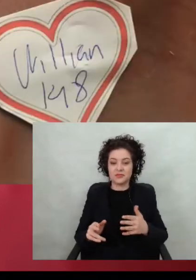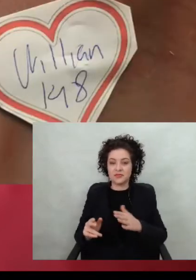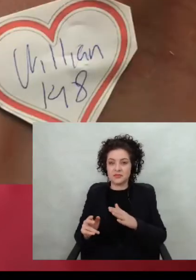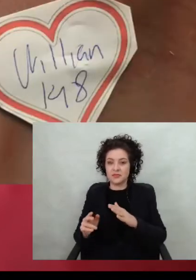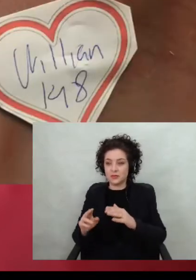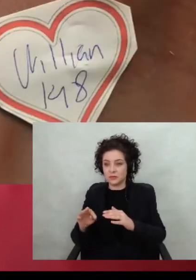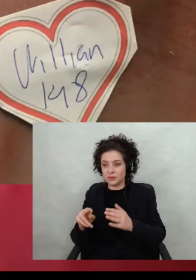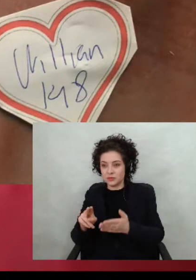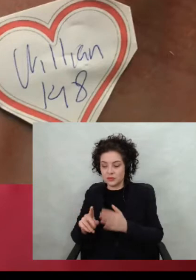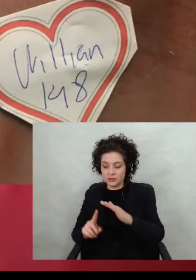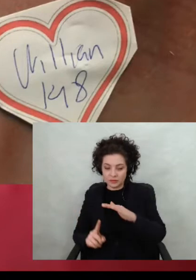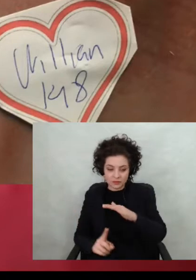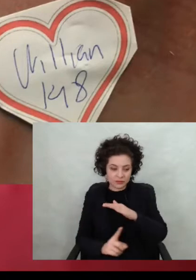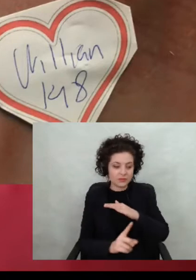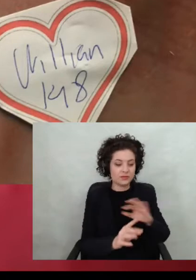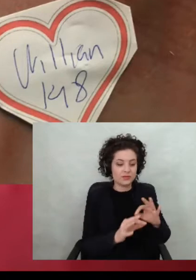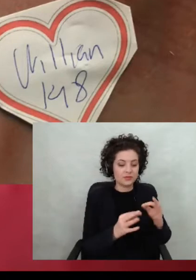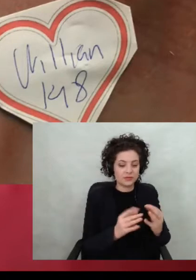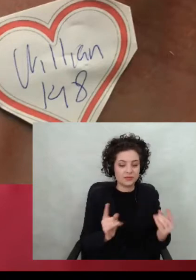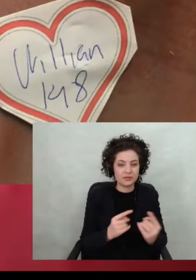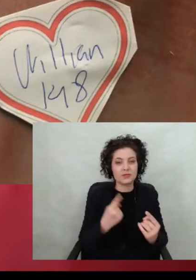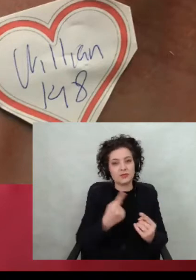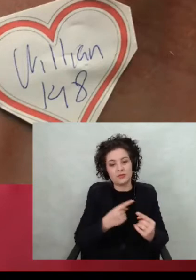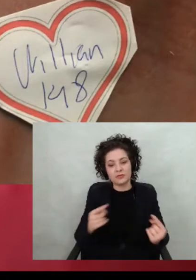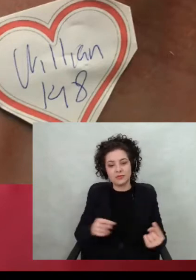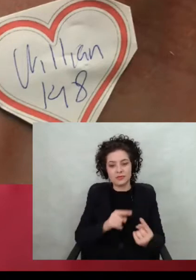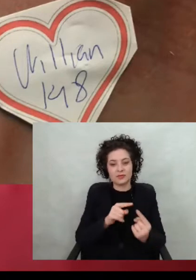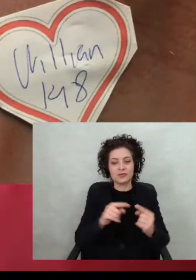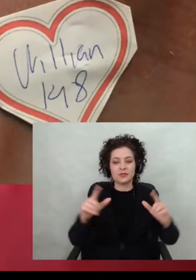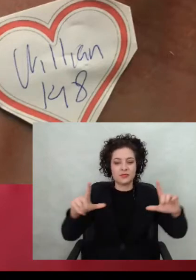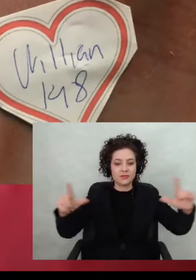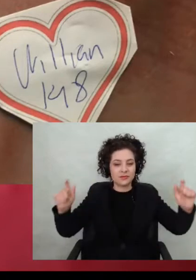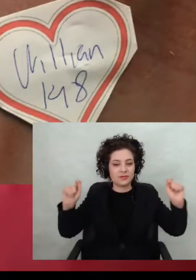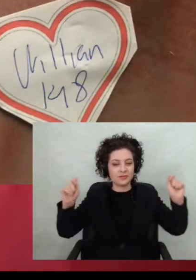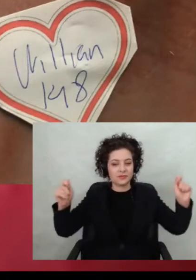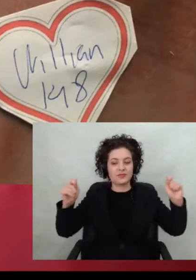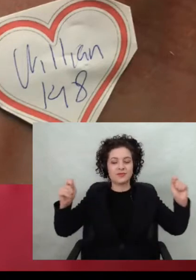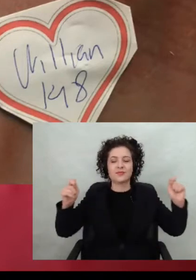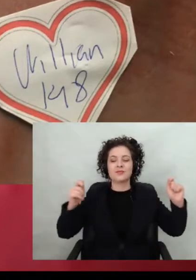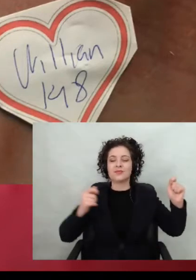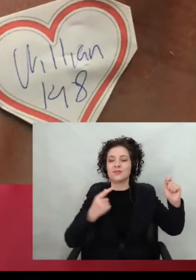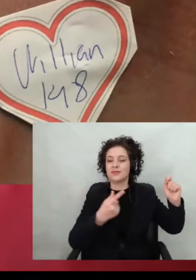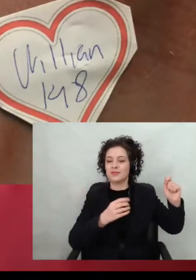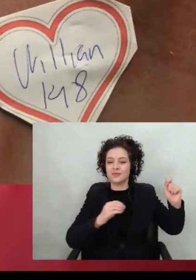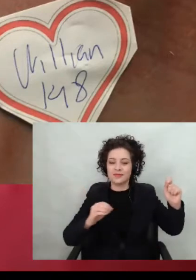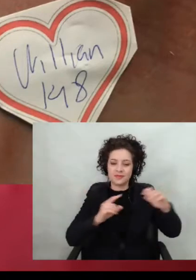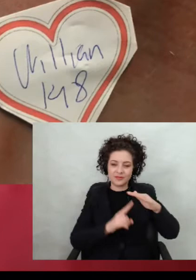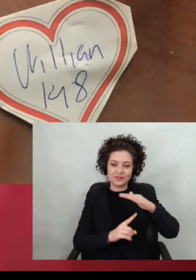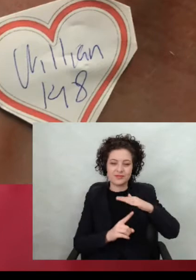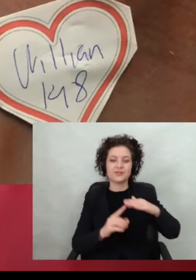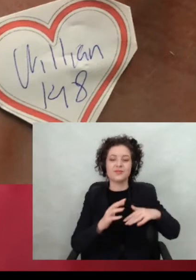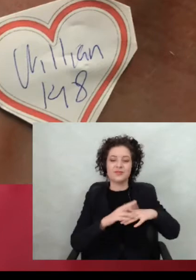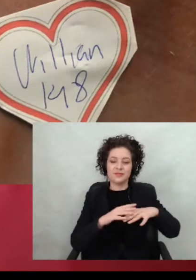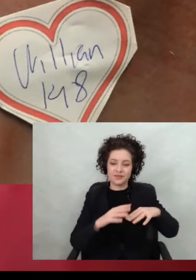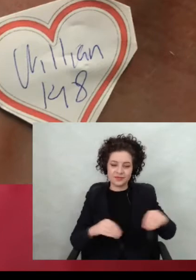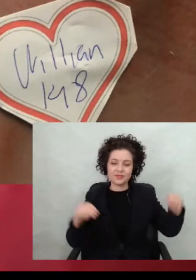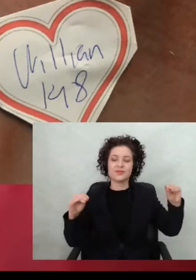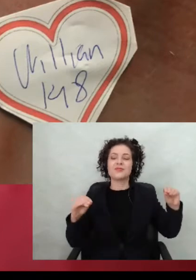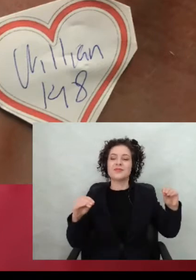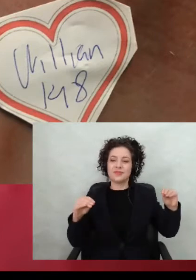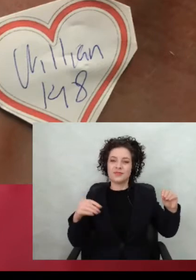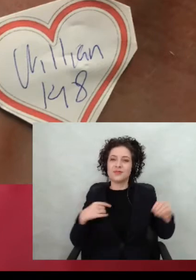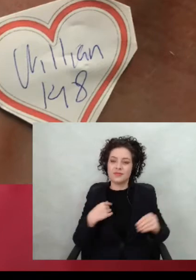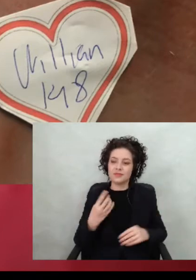às suas famílias, né? Essa foi a faixa em que a gente comemorou a nossa 100ª alta, e a gente continua contando as vidas, né?